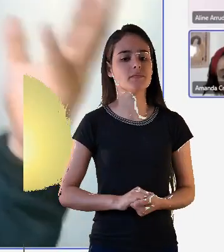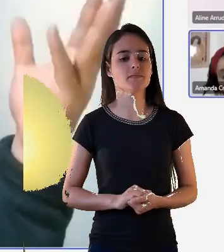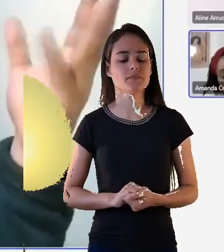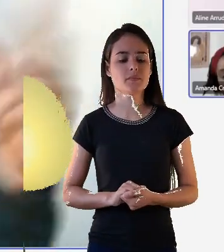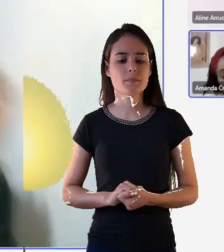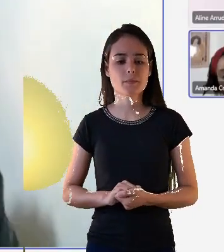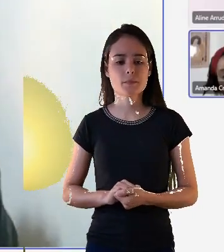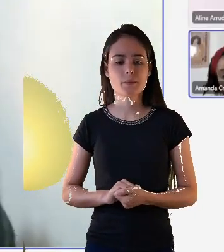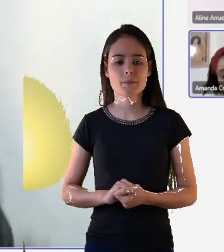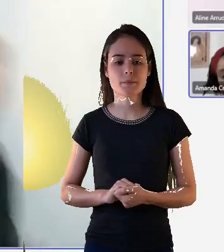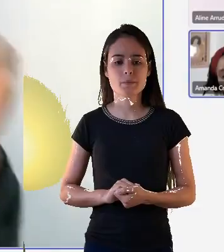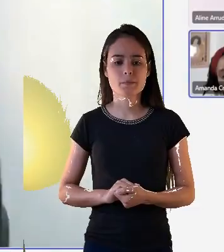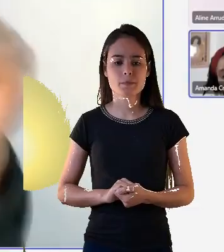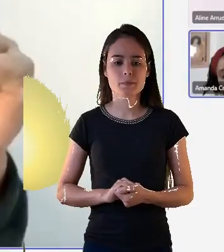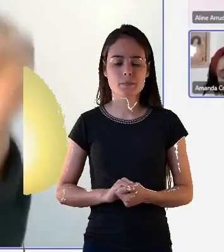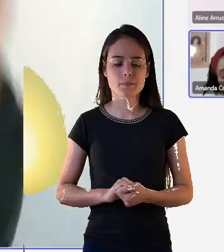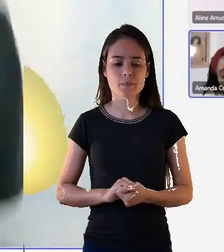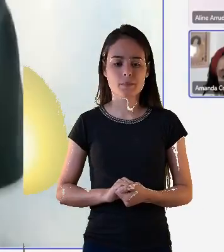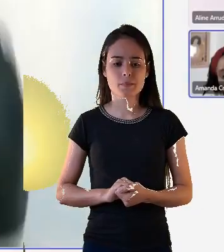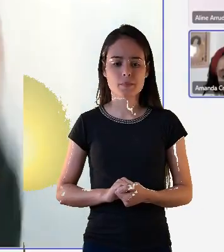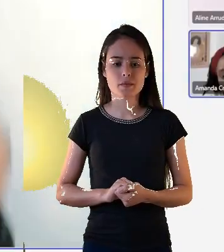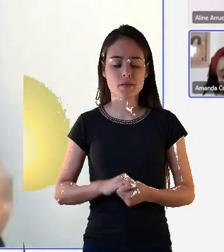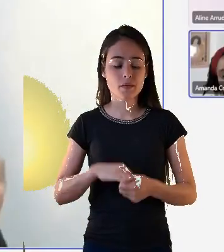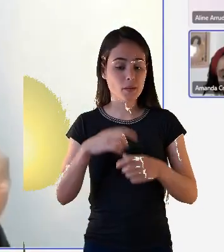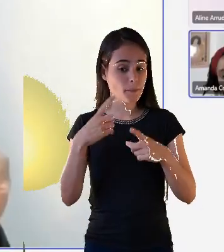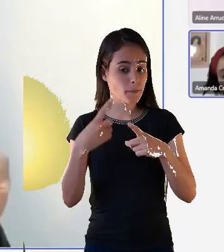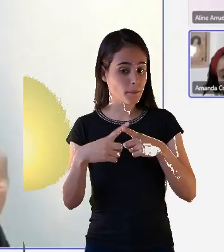1872, e vai ganhar o primeiro direito trabalhista em